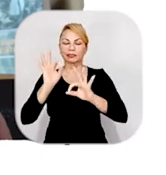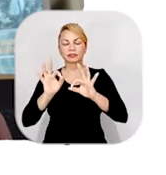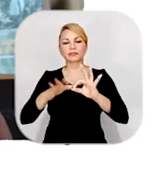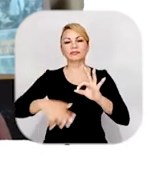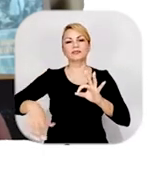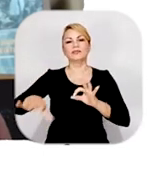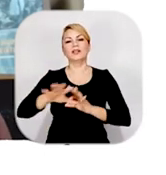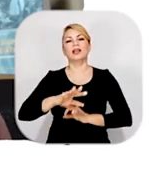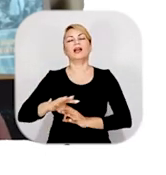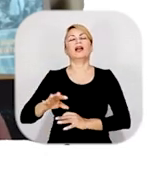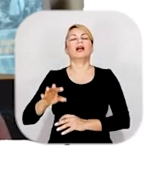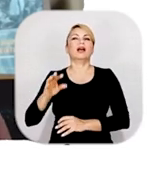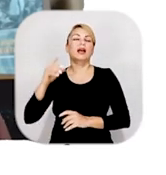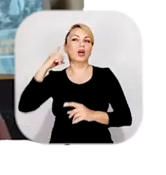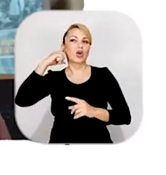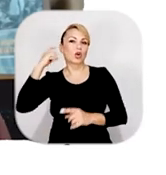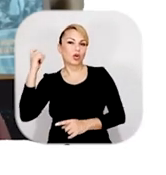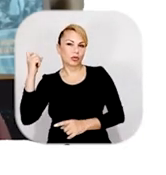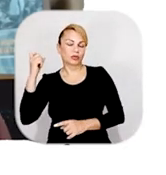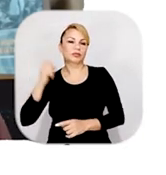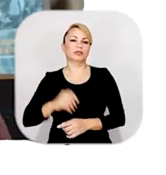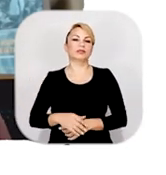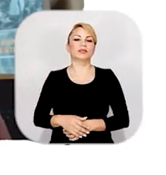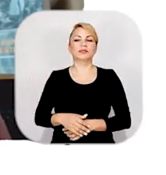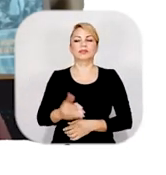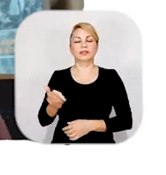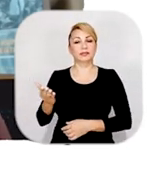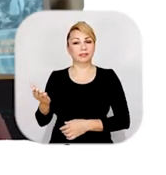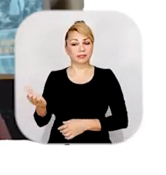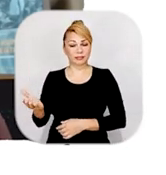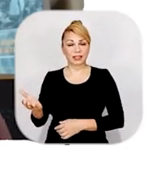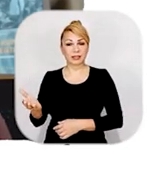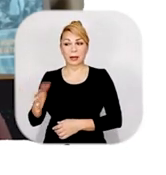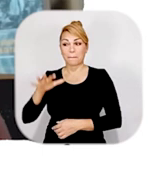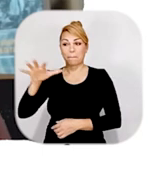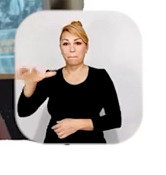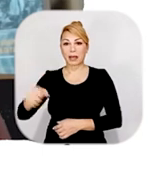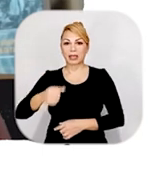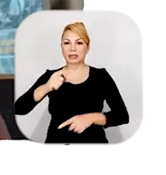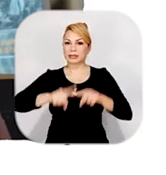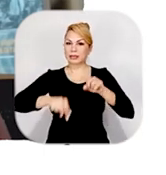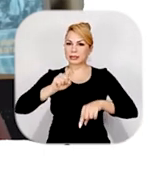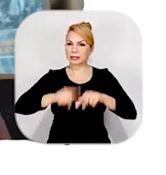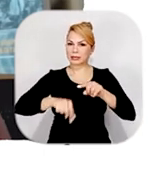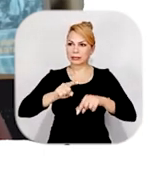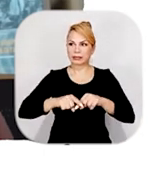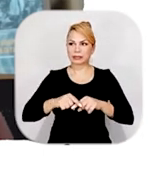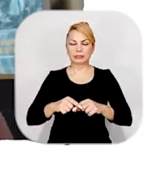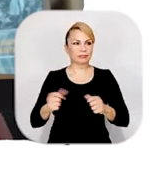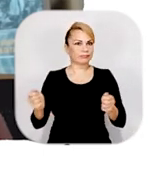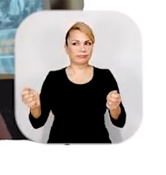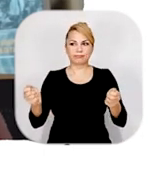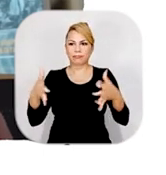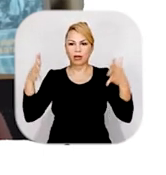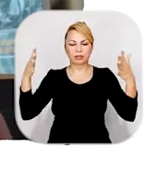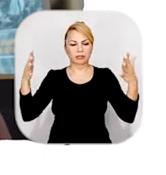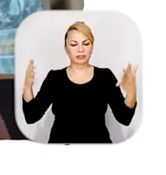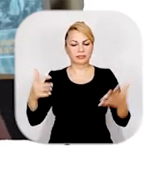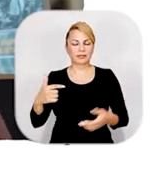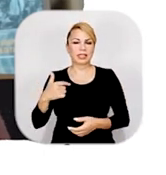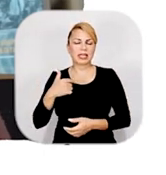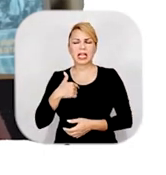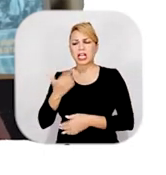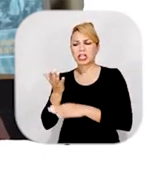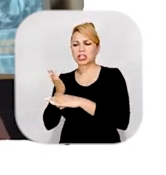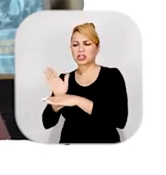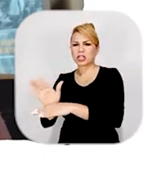e também aos poucos, assim, ela foi pega essa documentação, ela tem uma mágica, assim, que você fala, não, eu vou